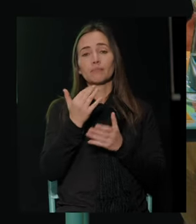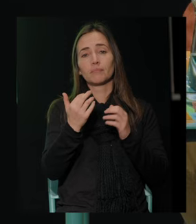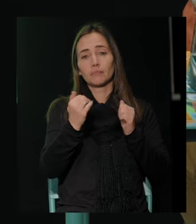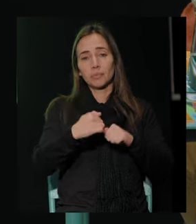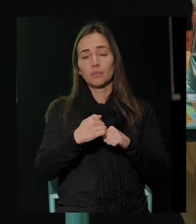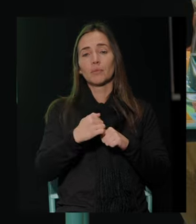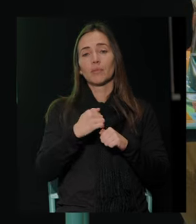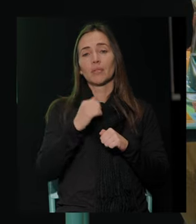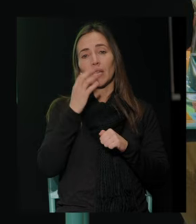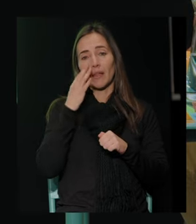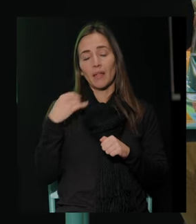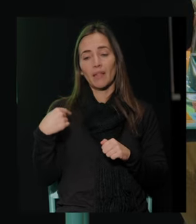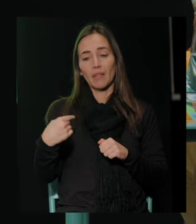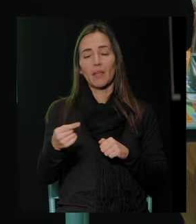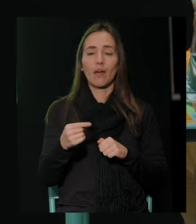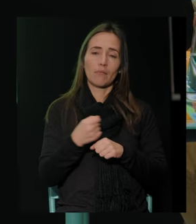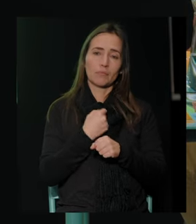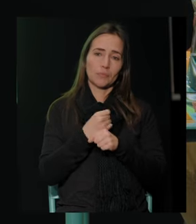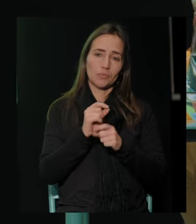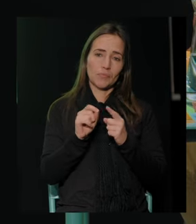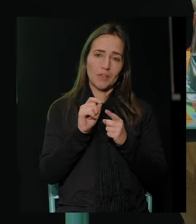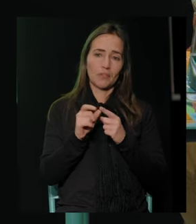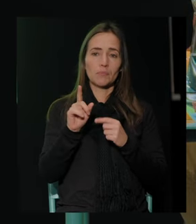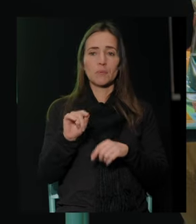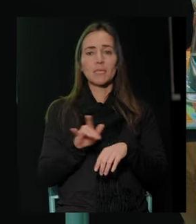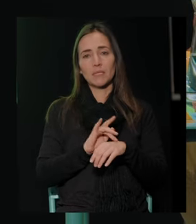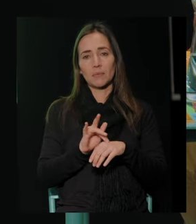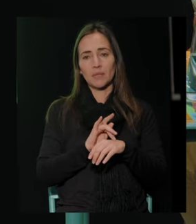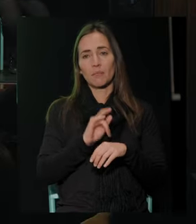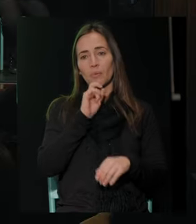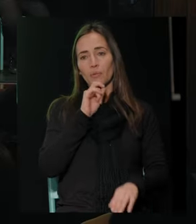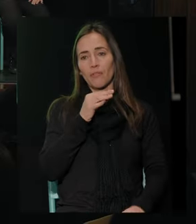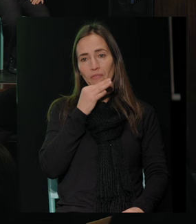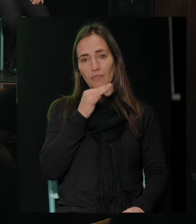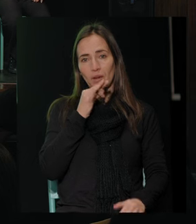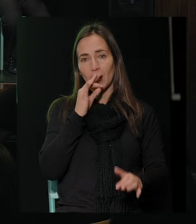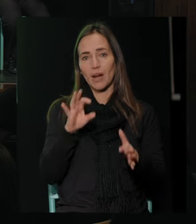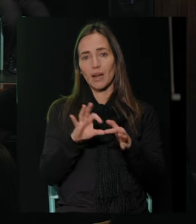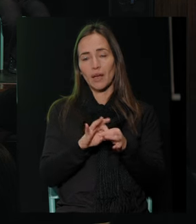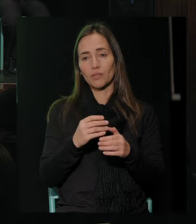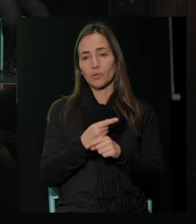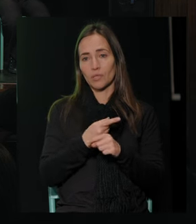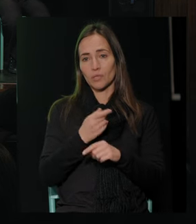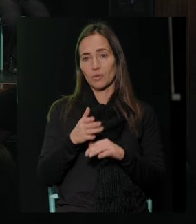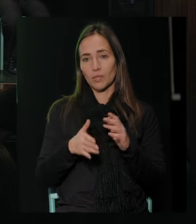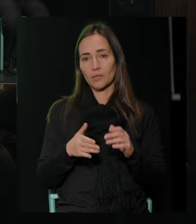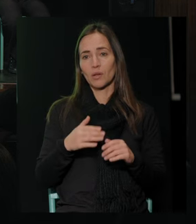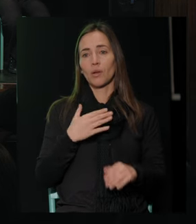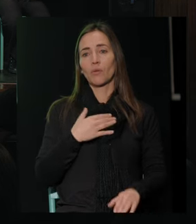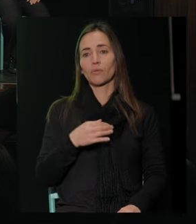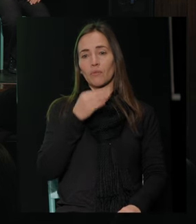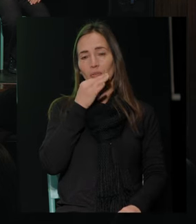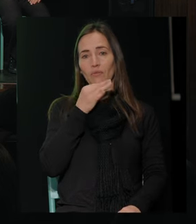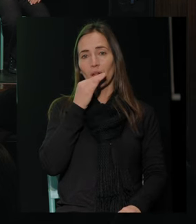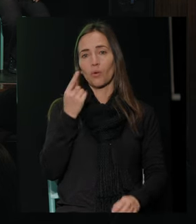ações concretas, mas também serem sensibilizadas para poderem falar sobre o que acontece. Queria só tocar num